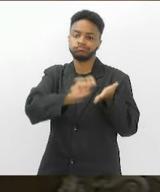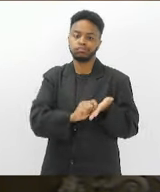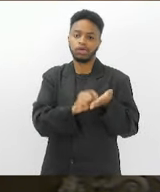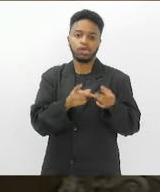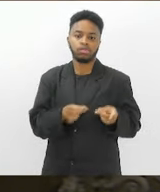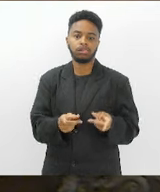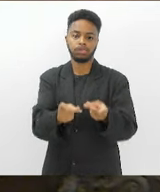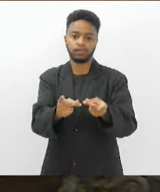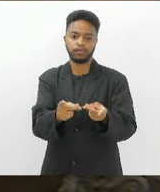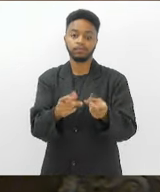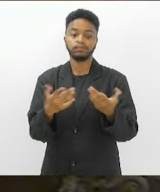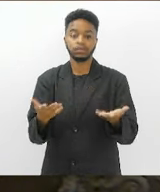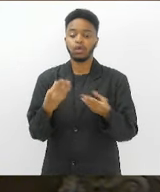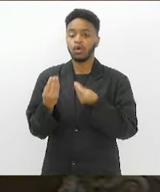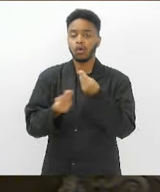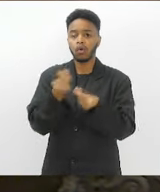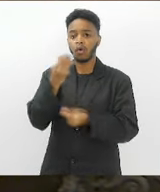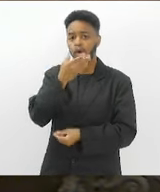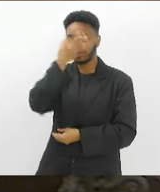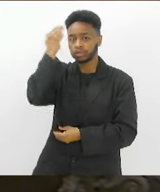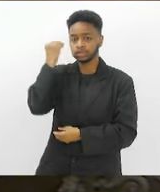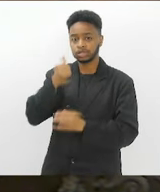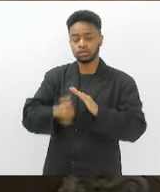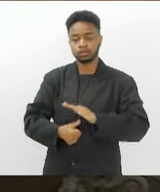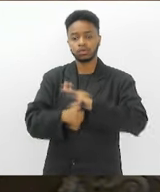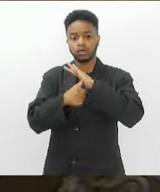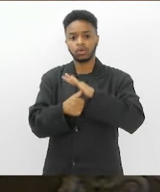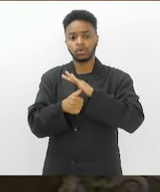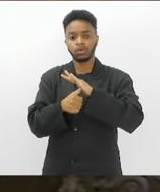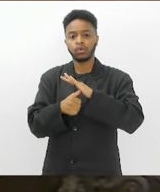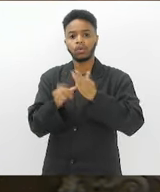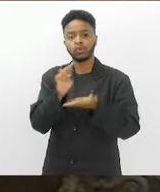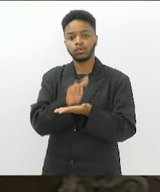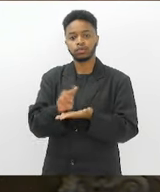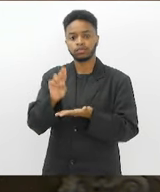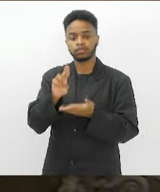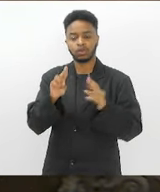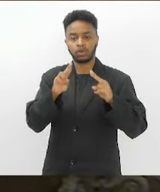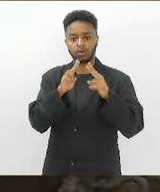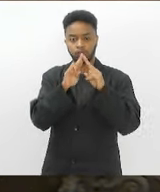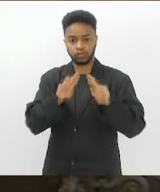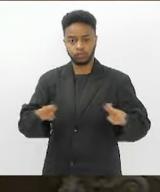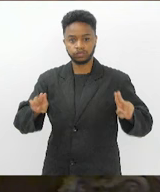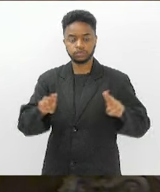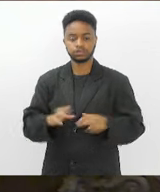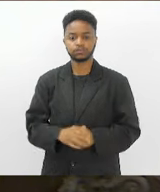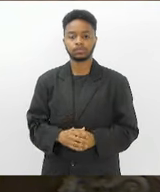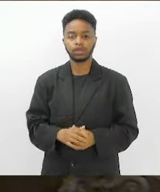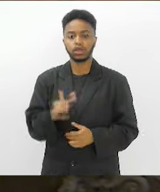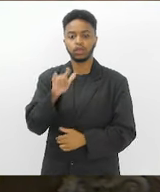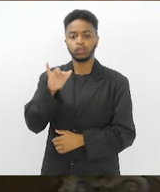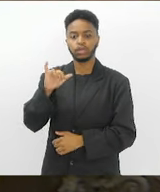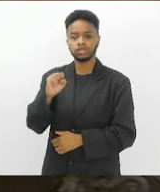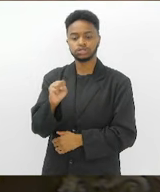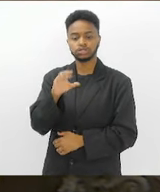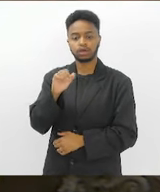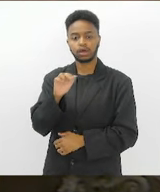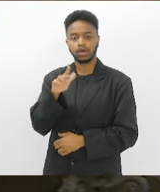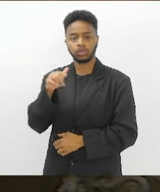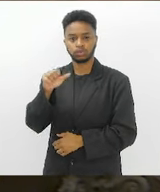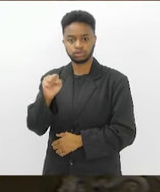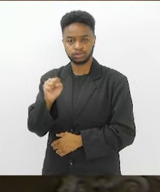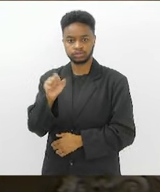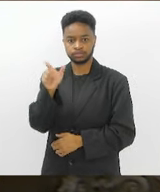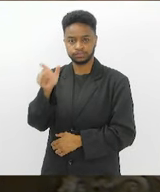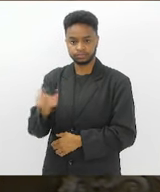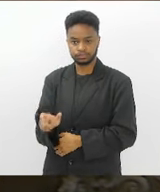Como não lembrar o reitor da Universidade Federal de Santa Catarina, Luiz Carlos Canceller,